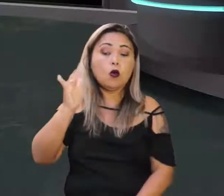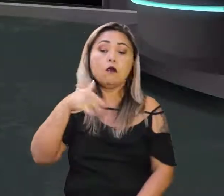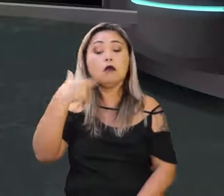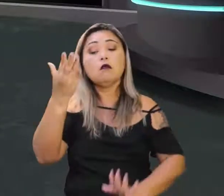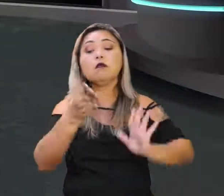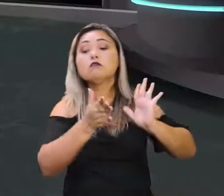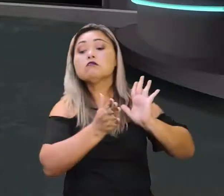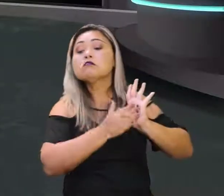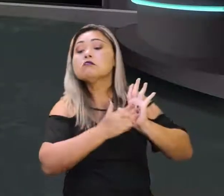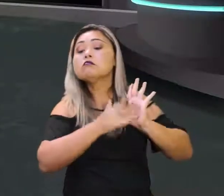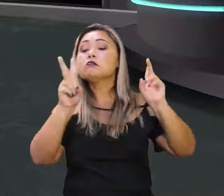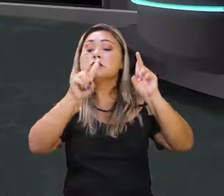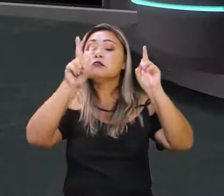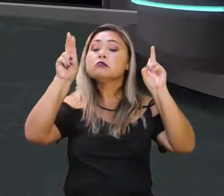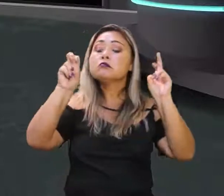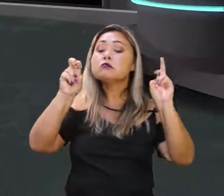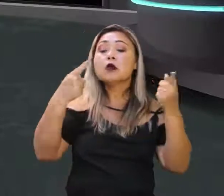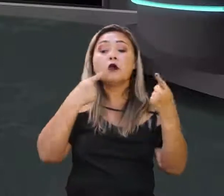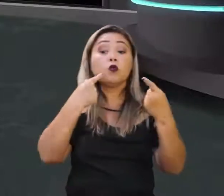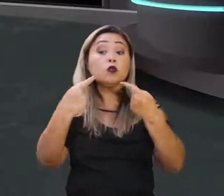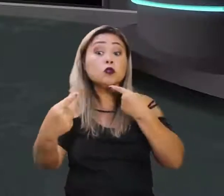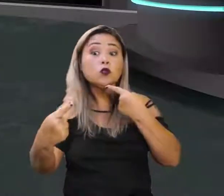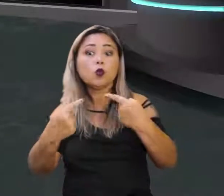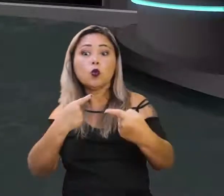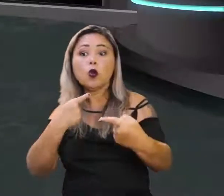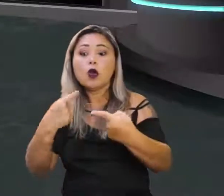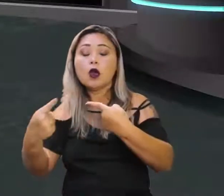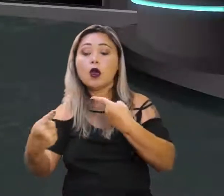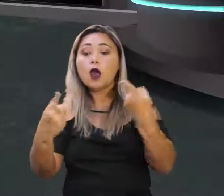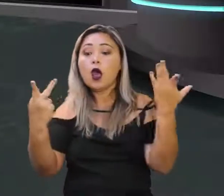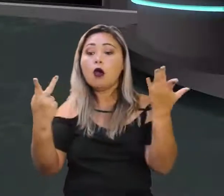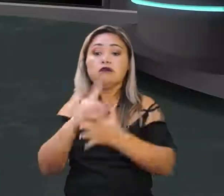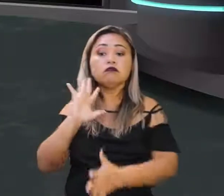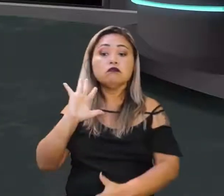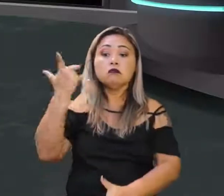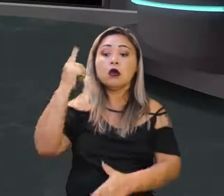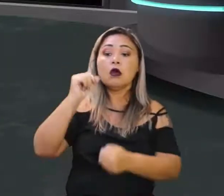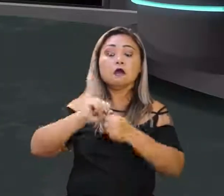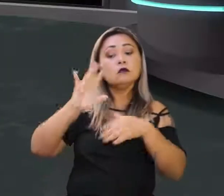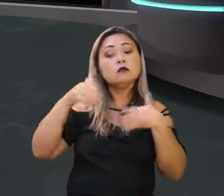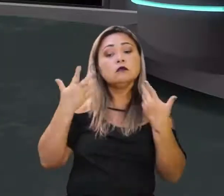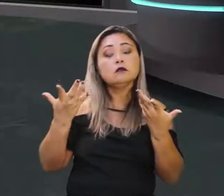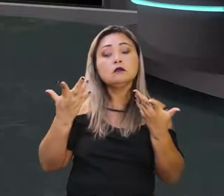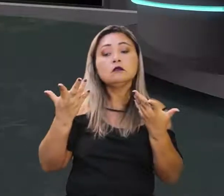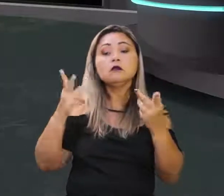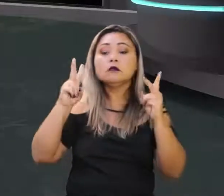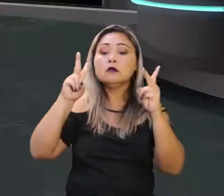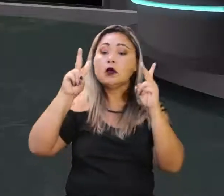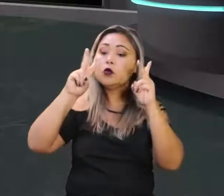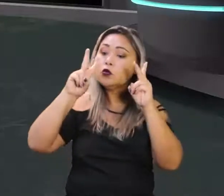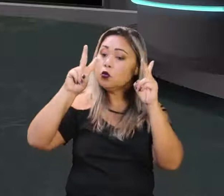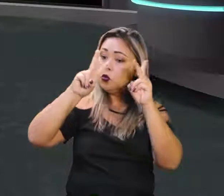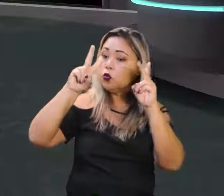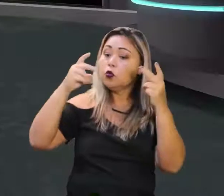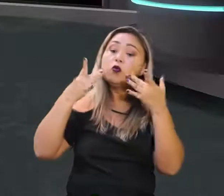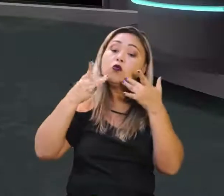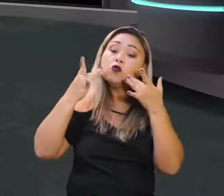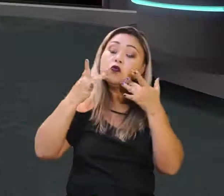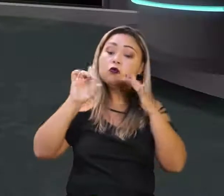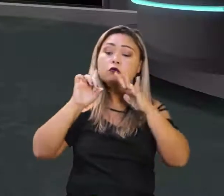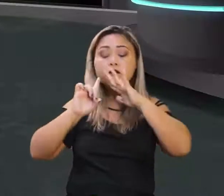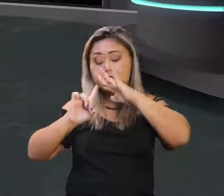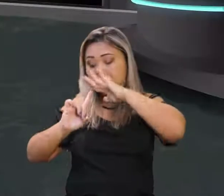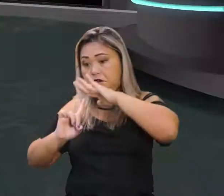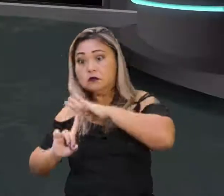propor temas, discutir acontecimentos, como é no caso do Teatro do Oprimido, né? Onde é um